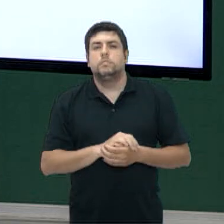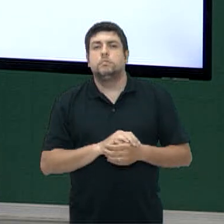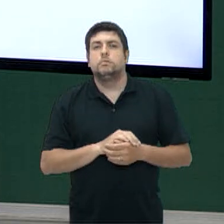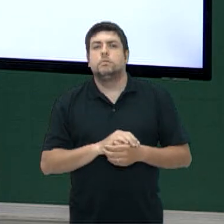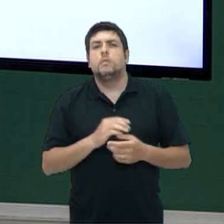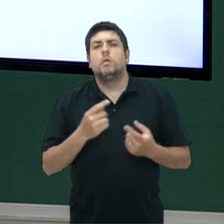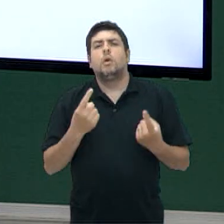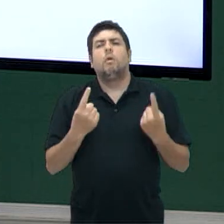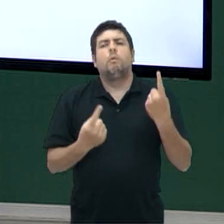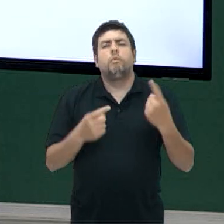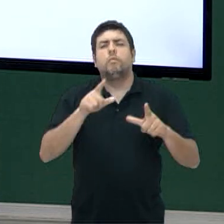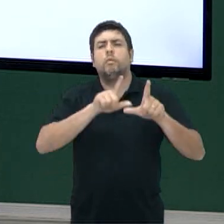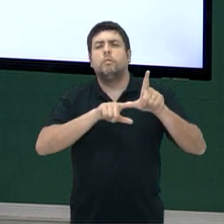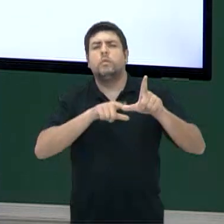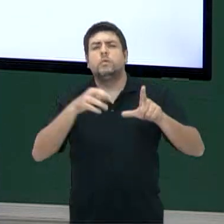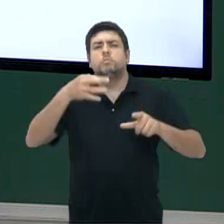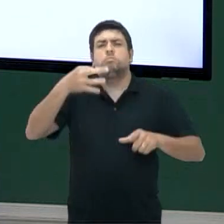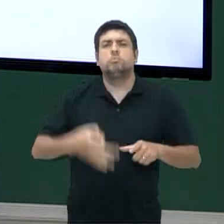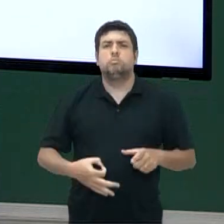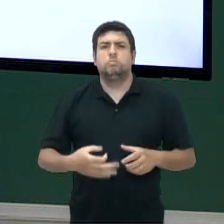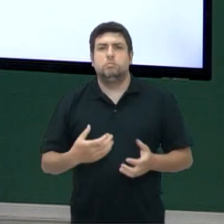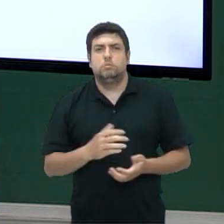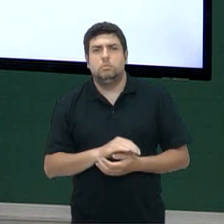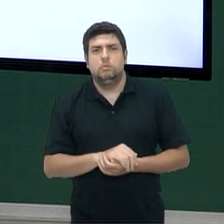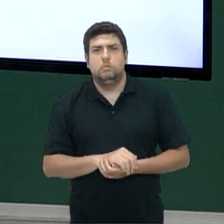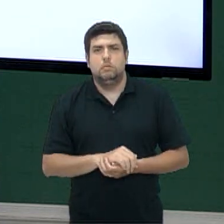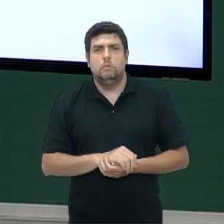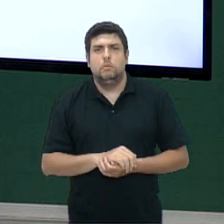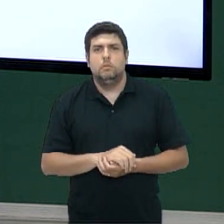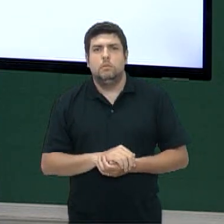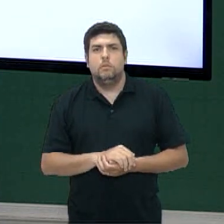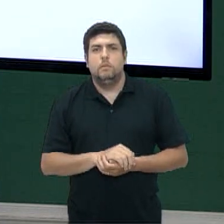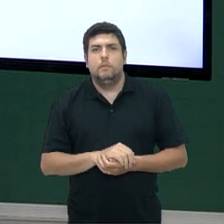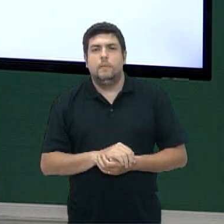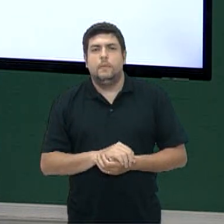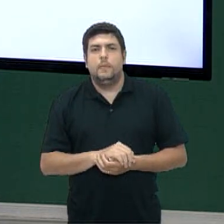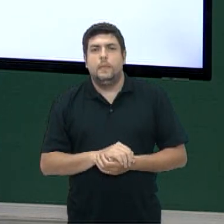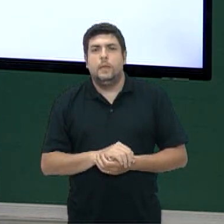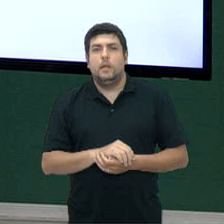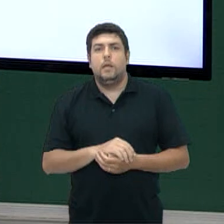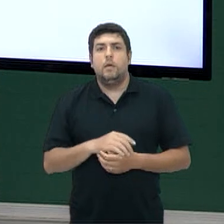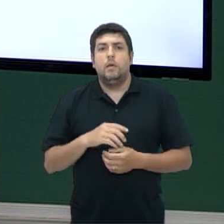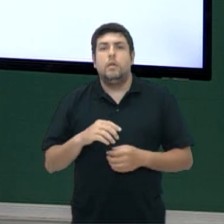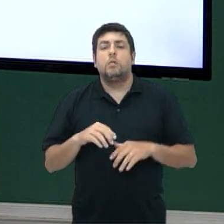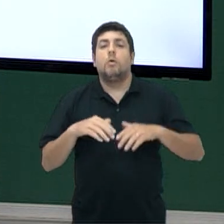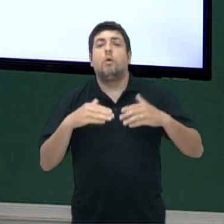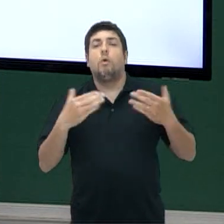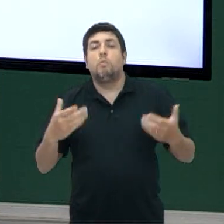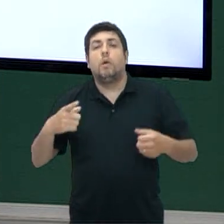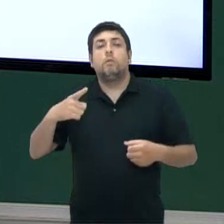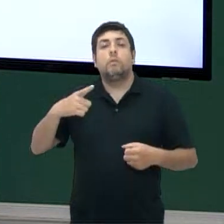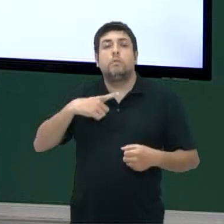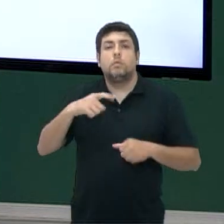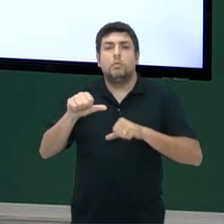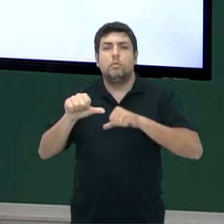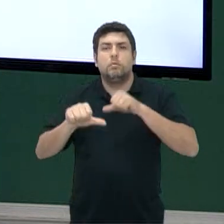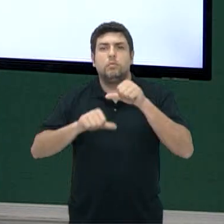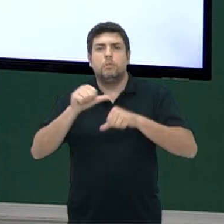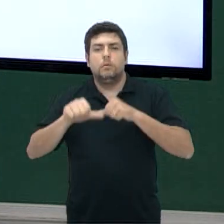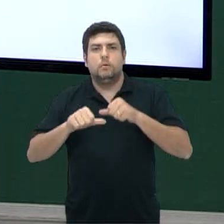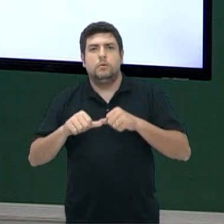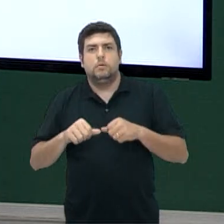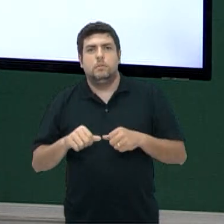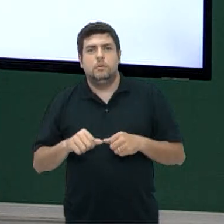Vejam, essa mudança, essa sensação vai ocorrer quando existe uma mudança. Então, tudo que tiver movimento uniforme, você